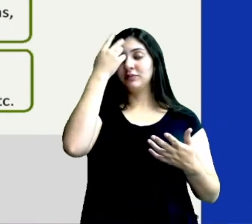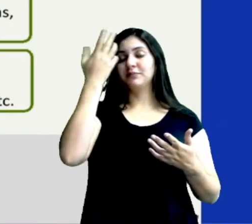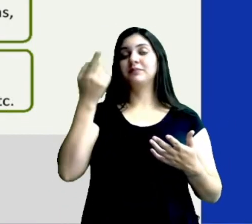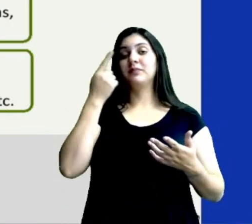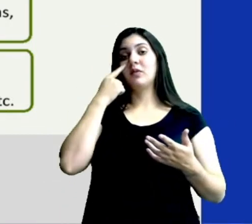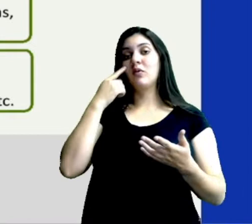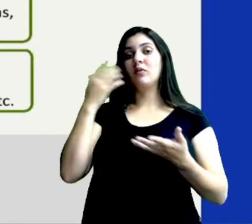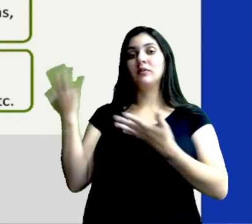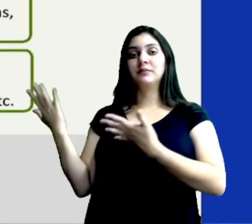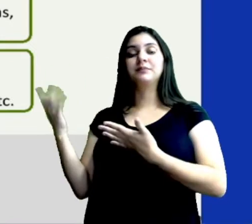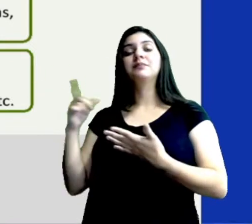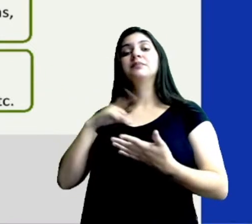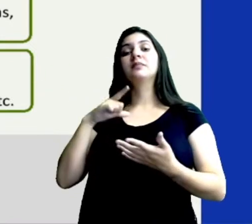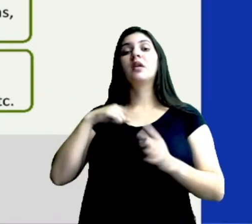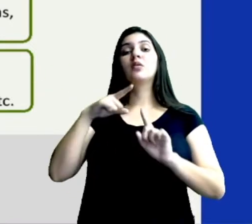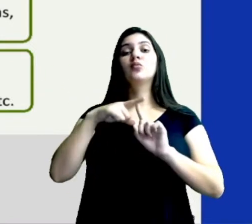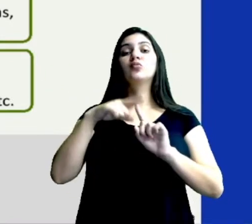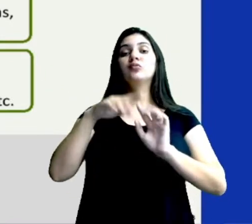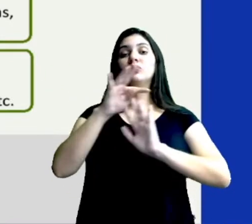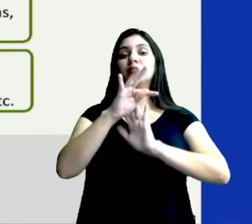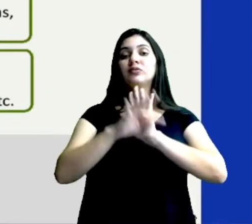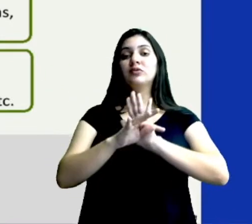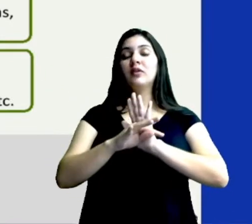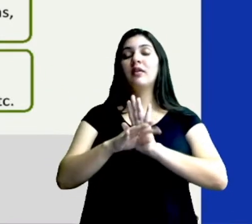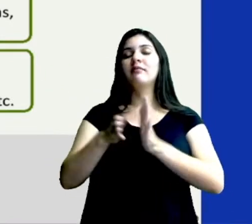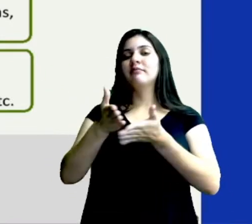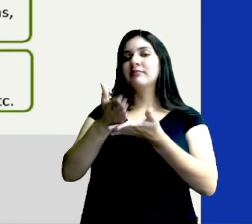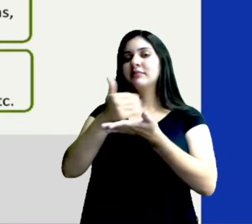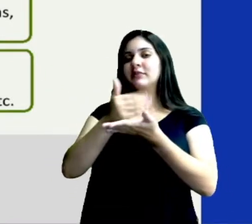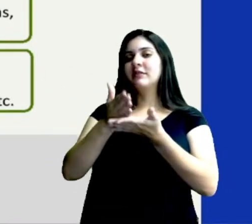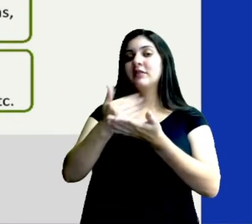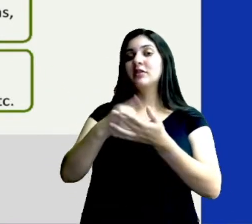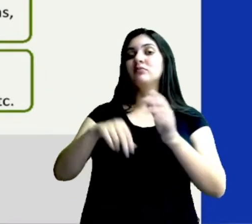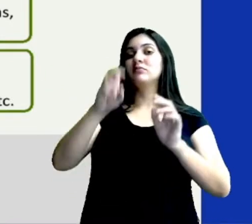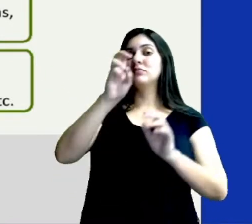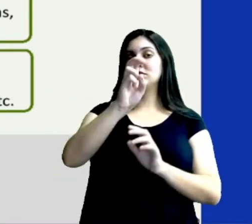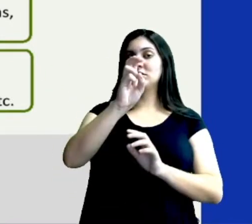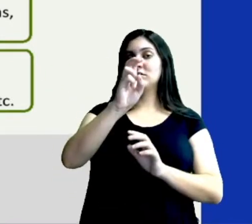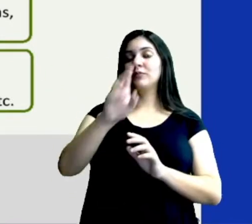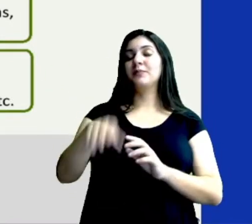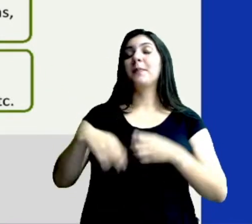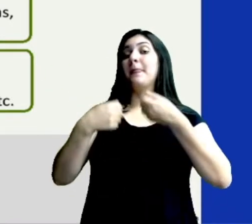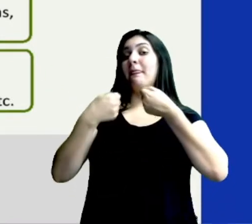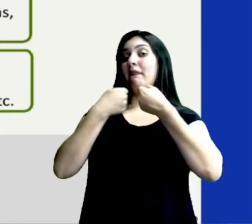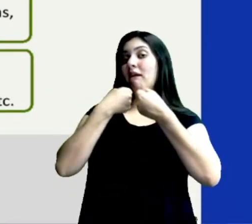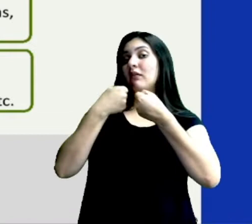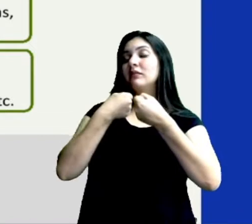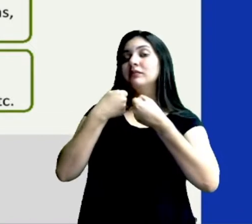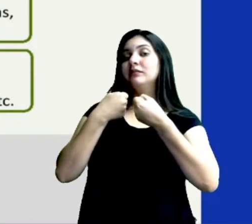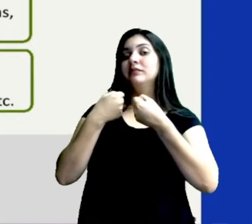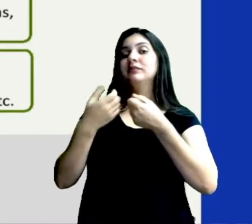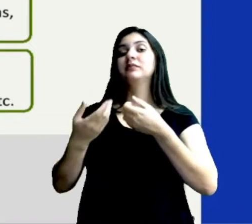tem ali os tipos textuais, que são divididos em 5. Narrativo,